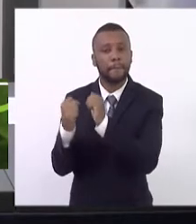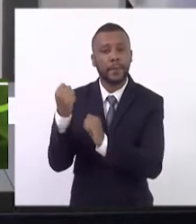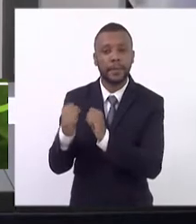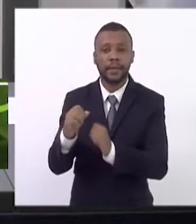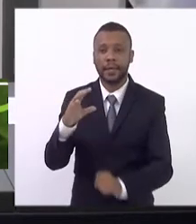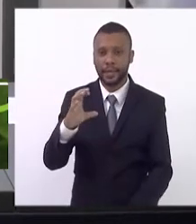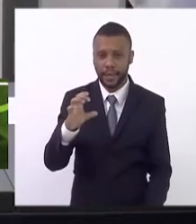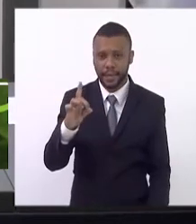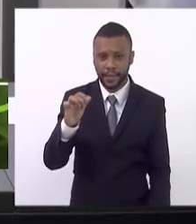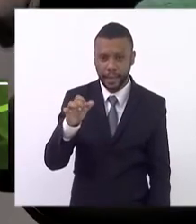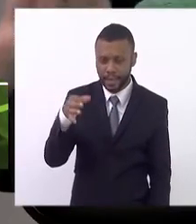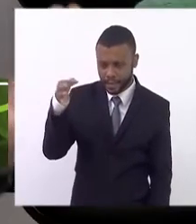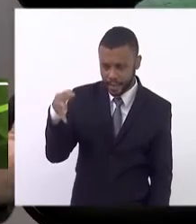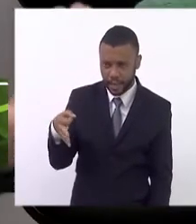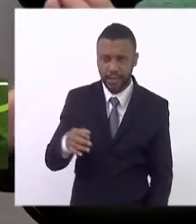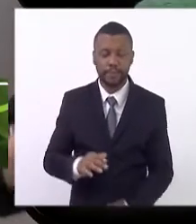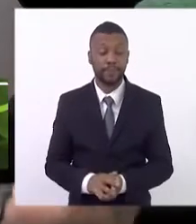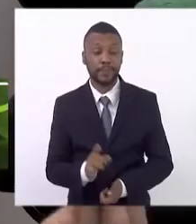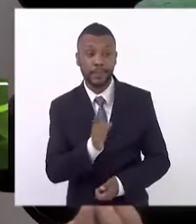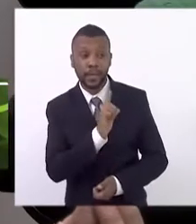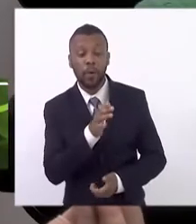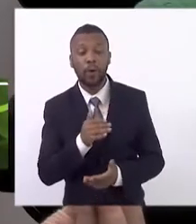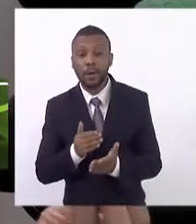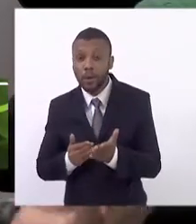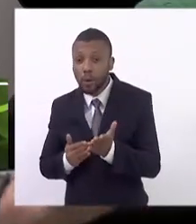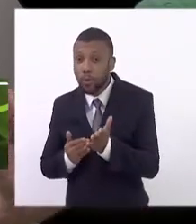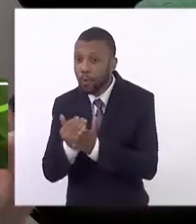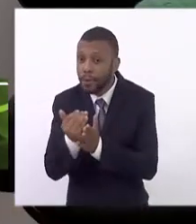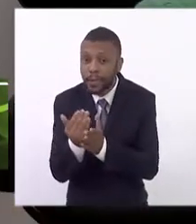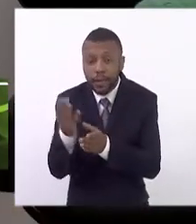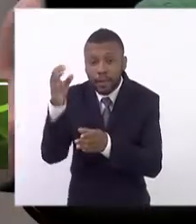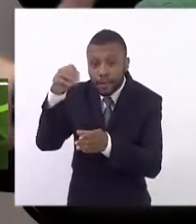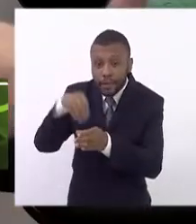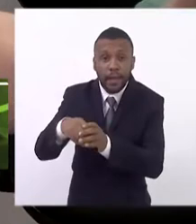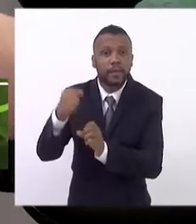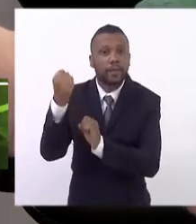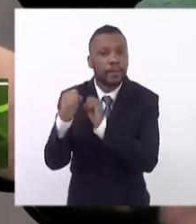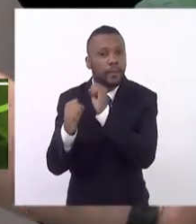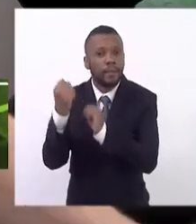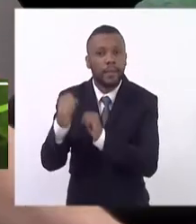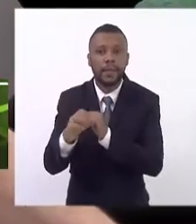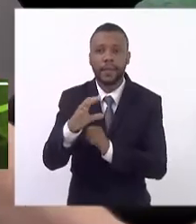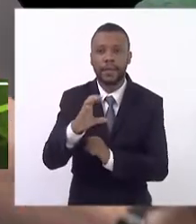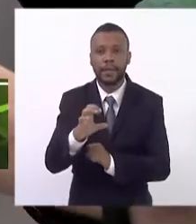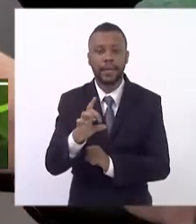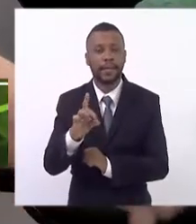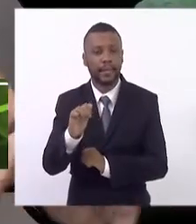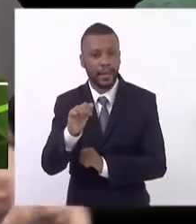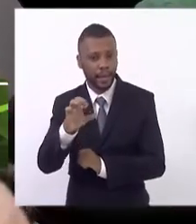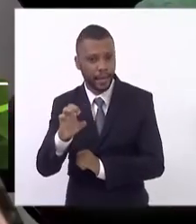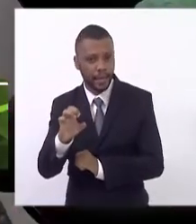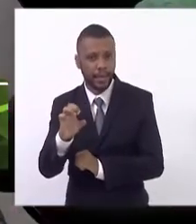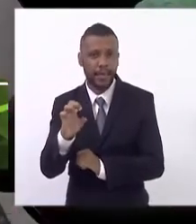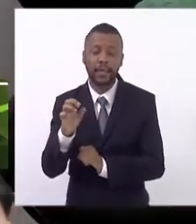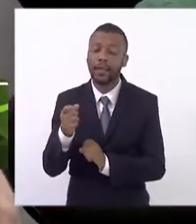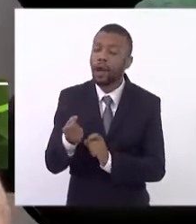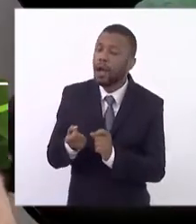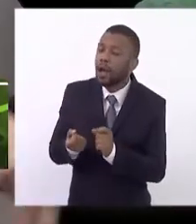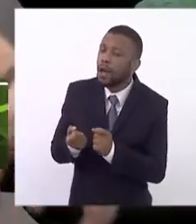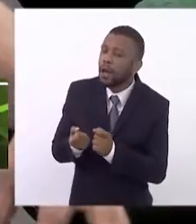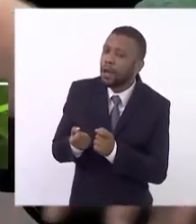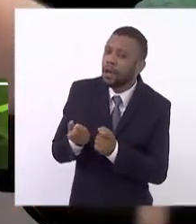Não, eles nasceram dentro da SEDAI. Num determinado momento, todas as